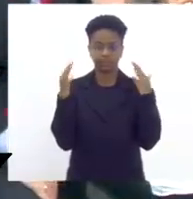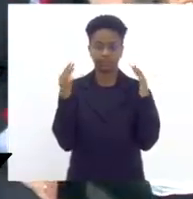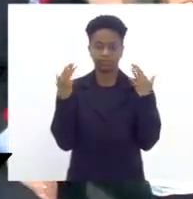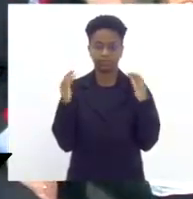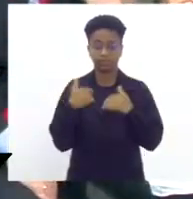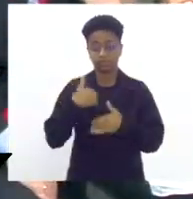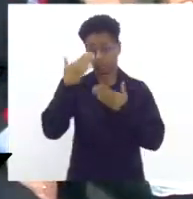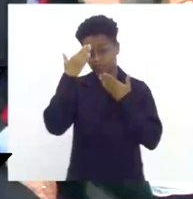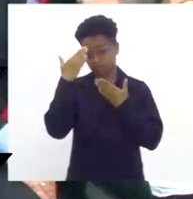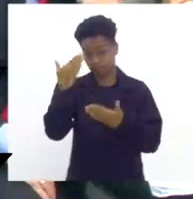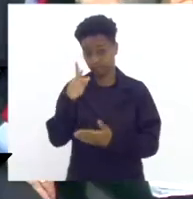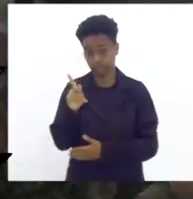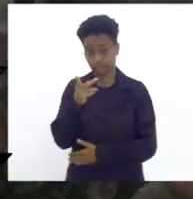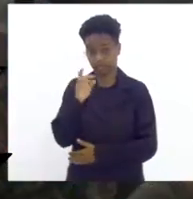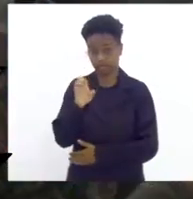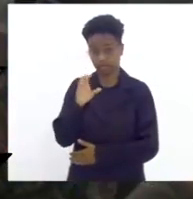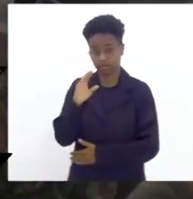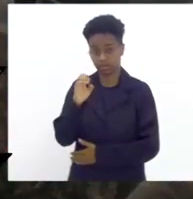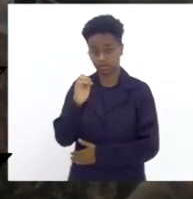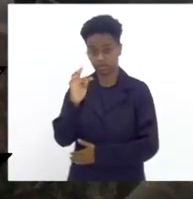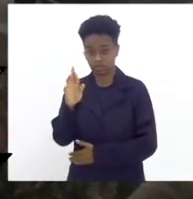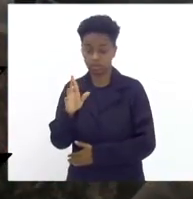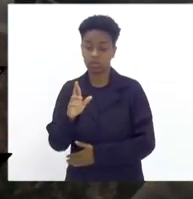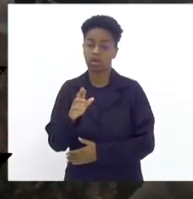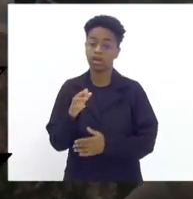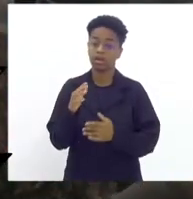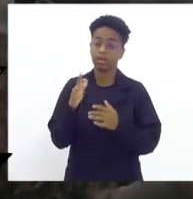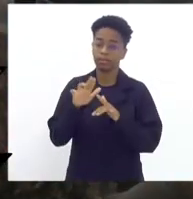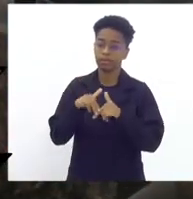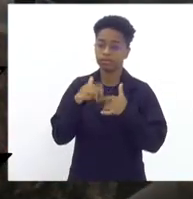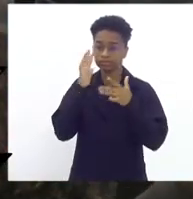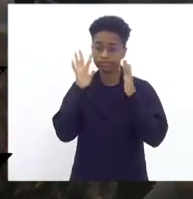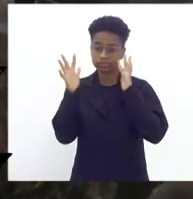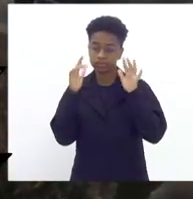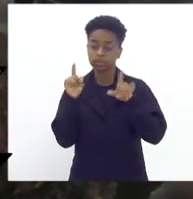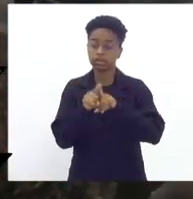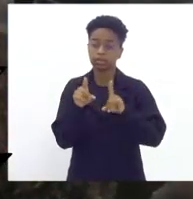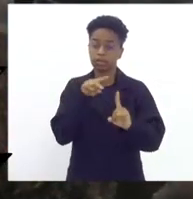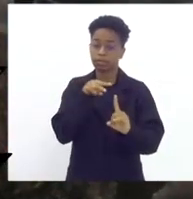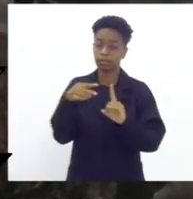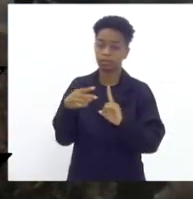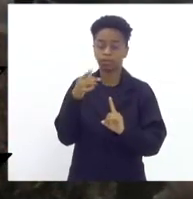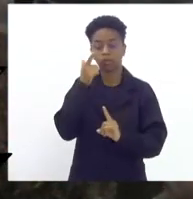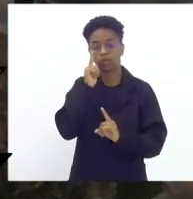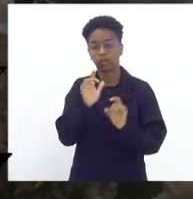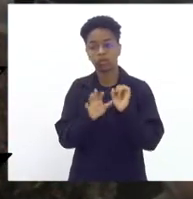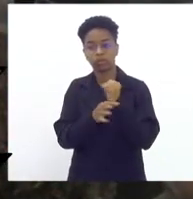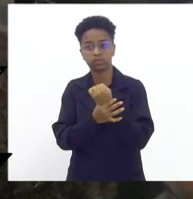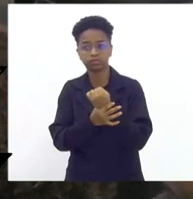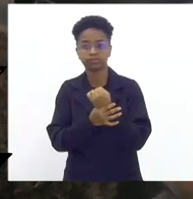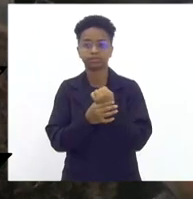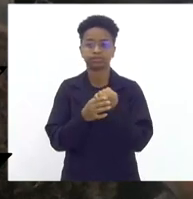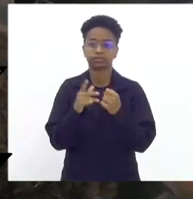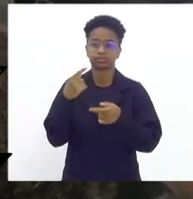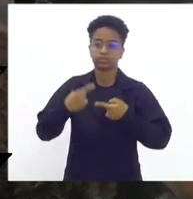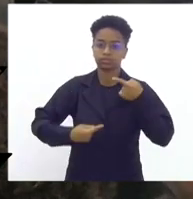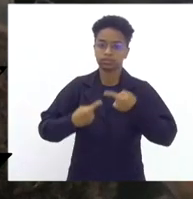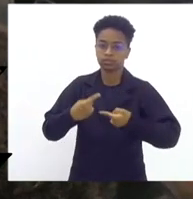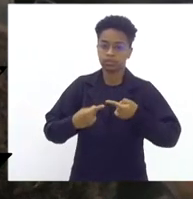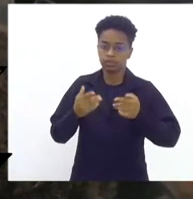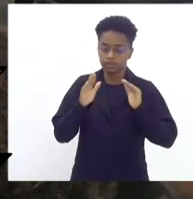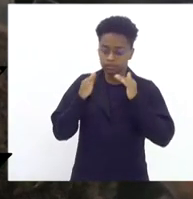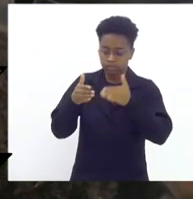agradeço Héctor aqui a reflexão e acho que do ponto de vista da garantia da política para